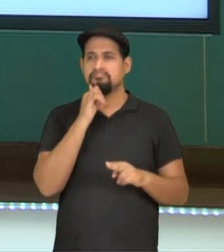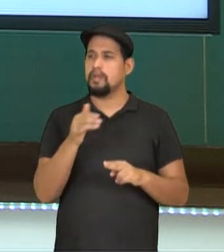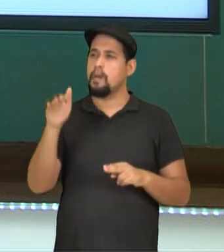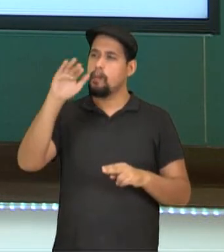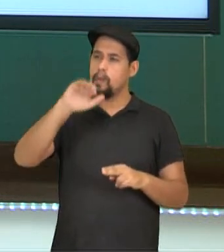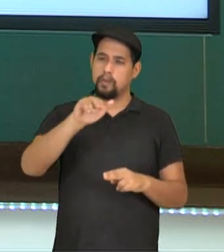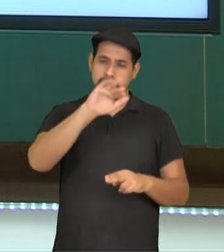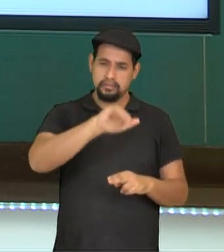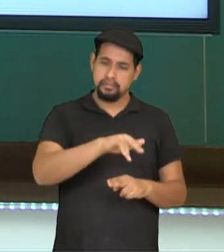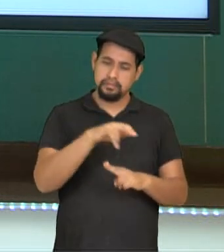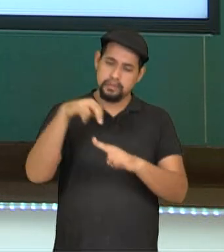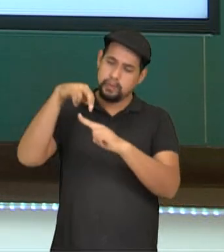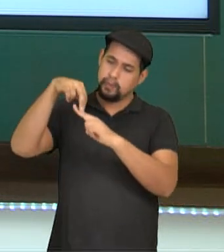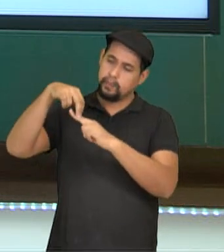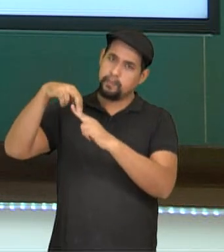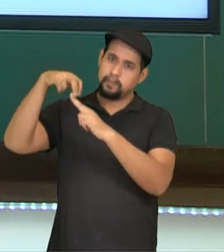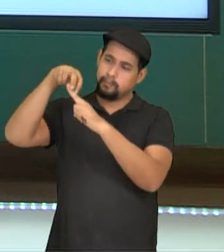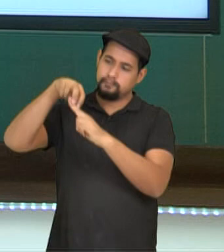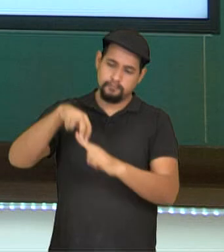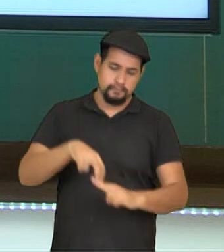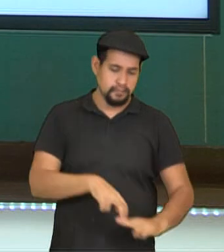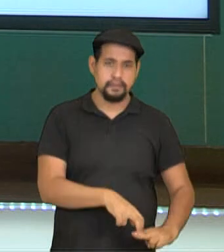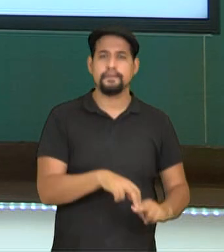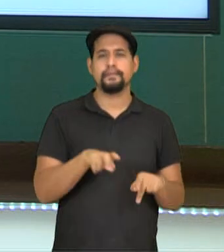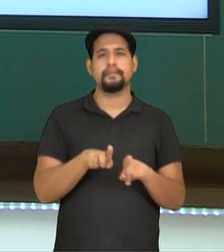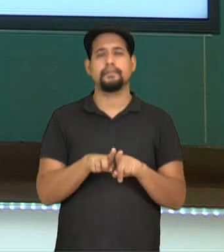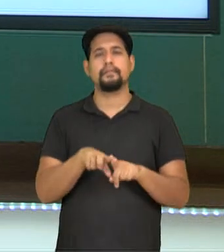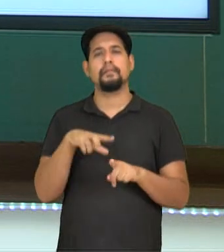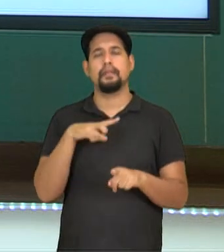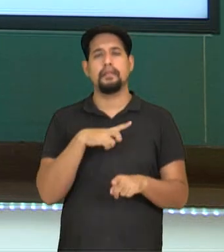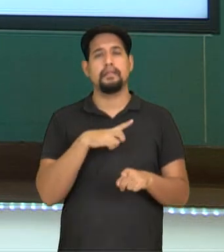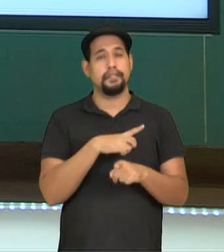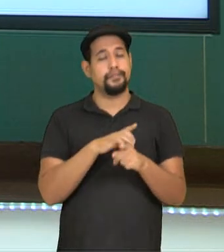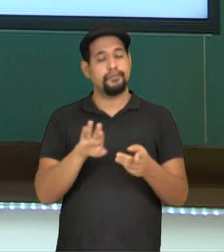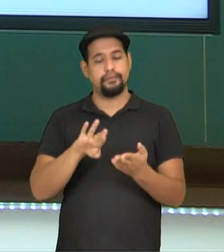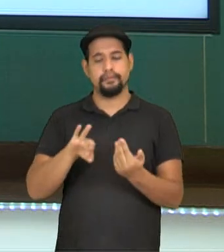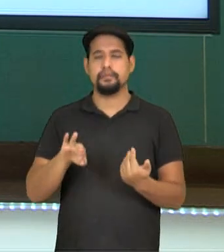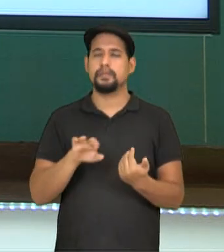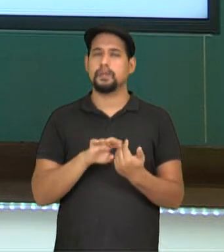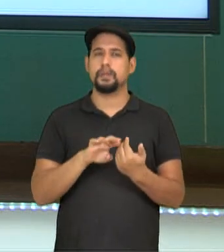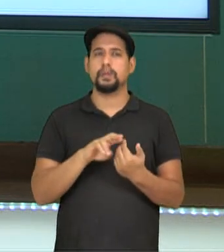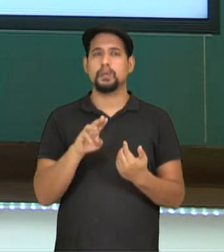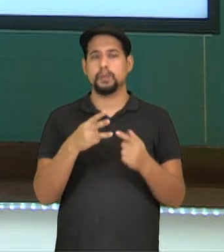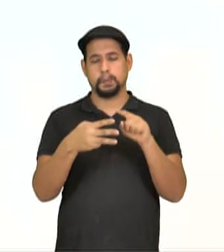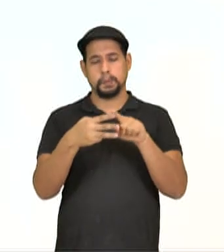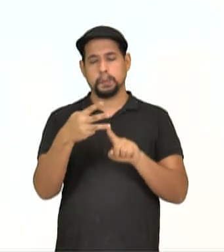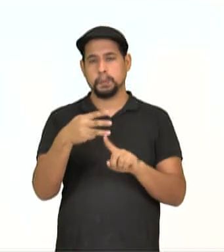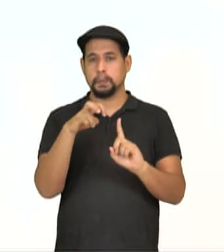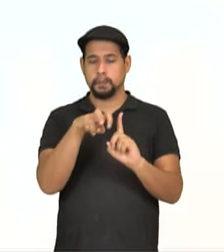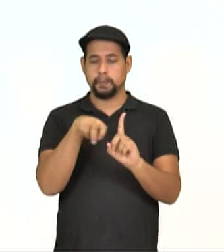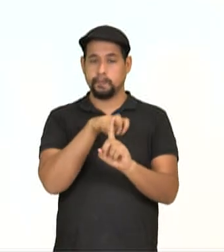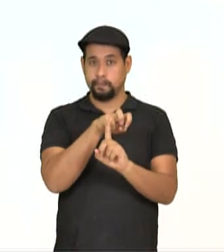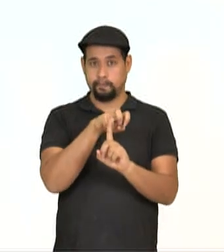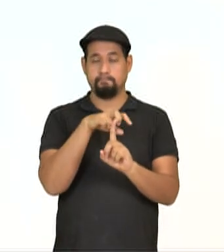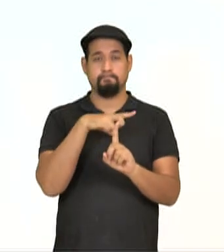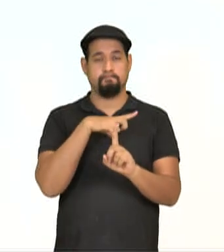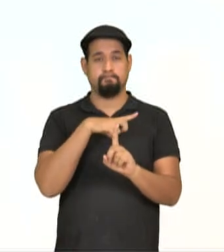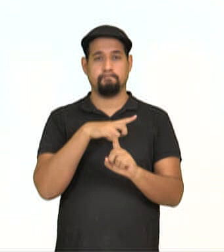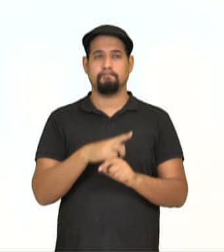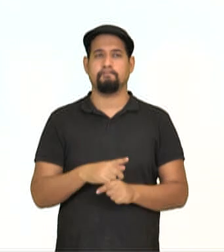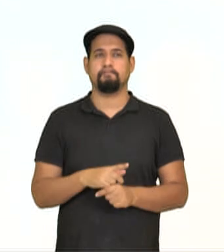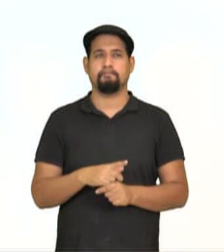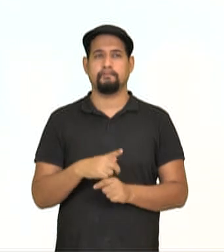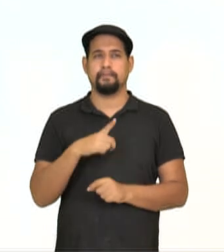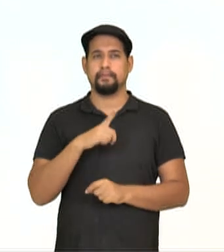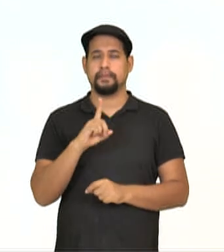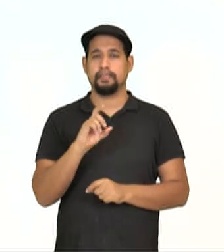de pistas inclinadas. Ele se subdivide, o downhill, em outras 3 modalidades. O downhill